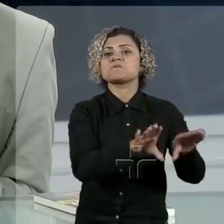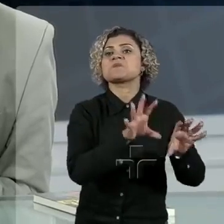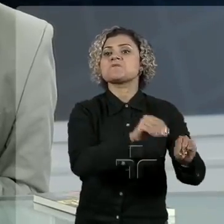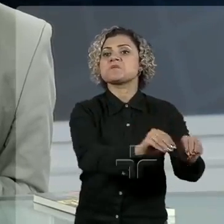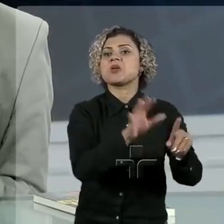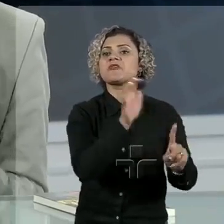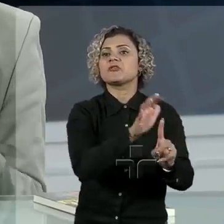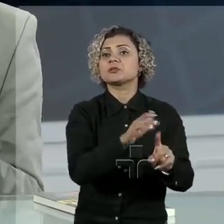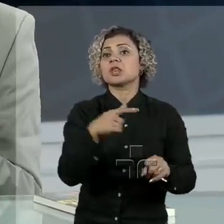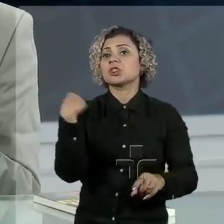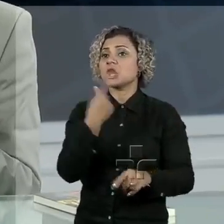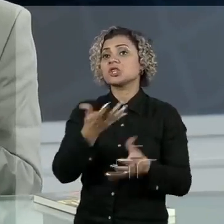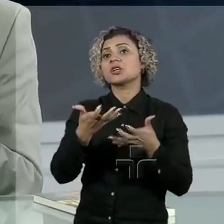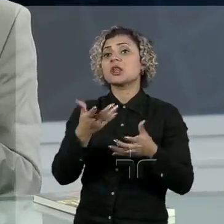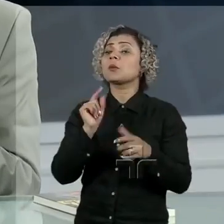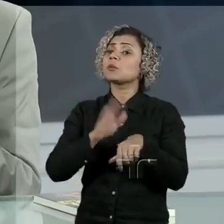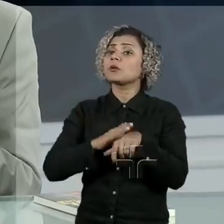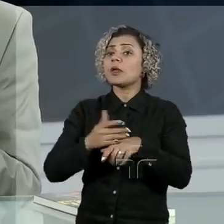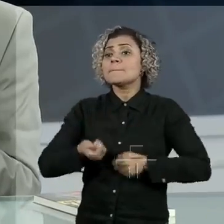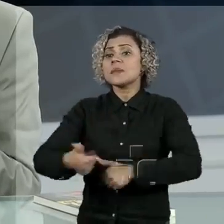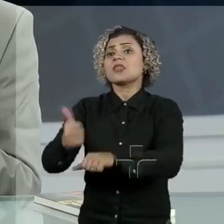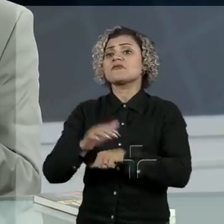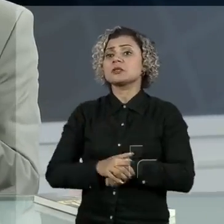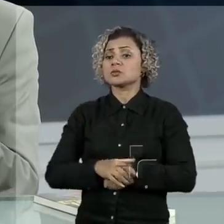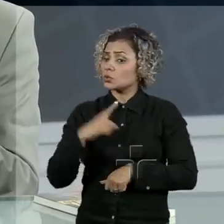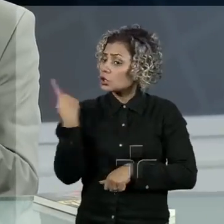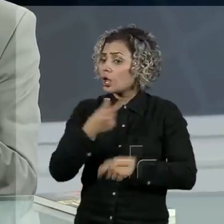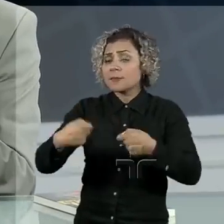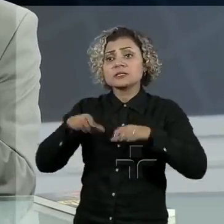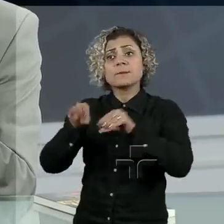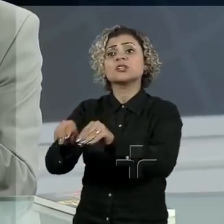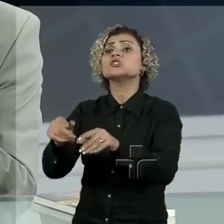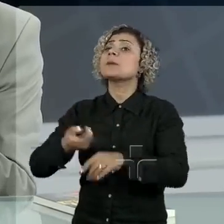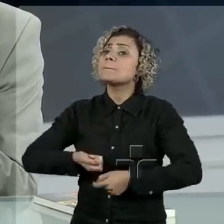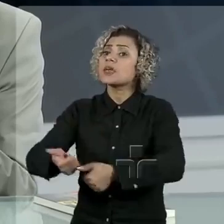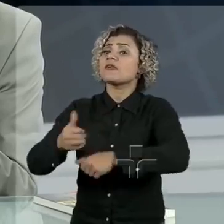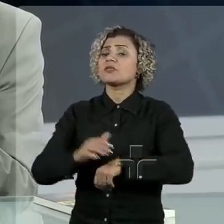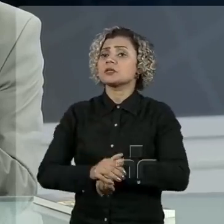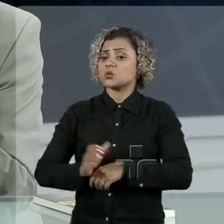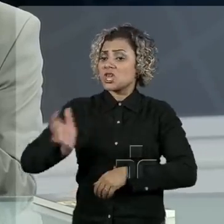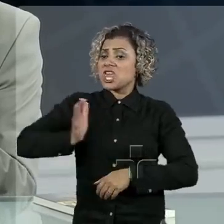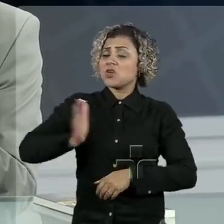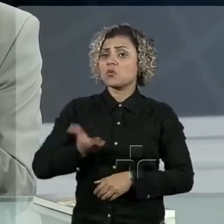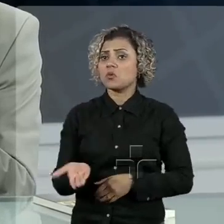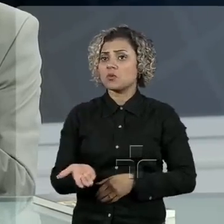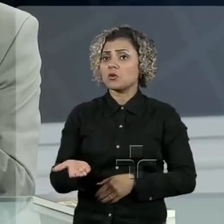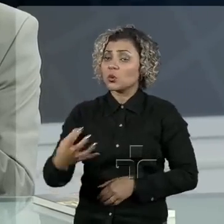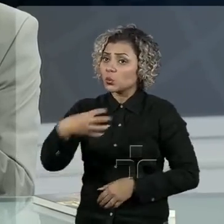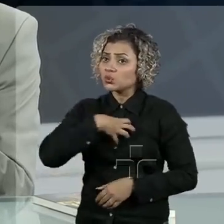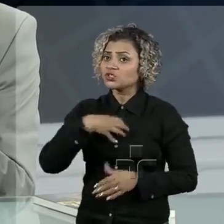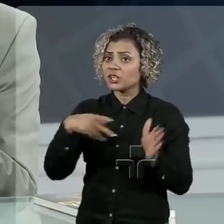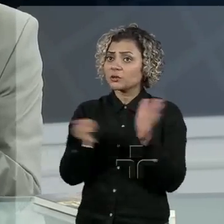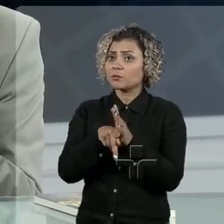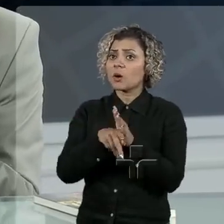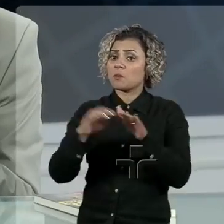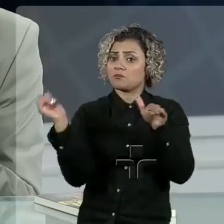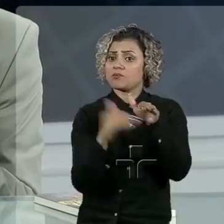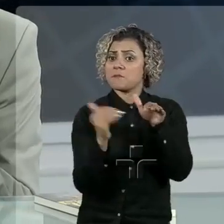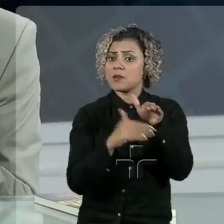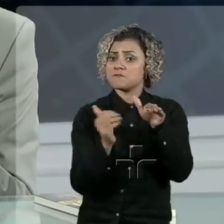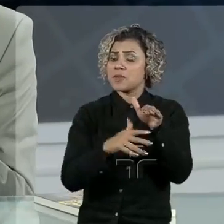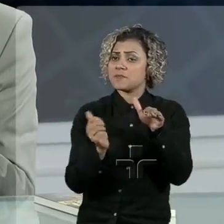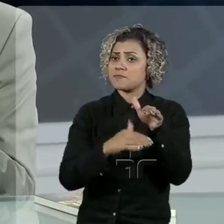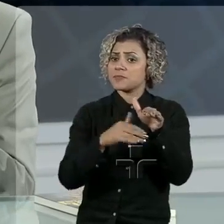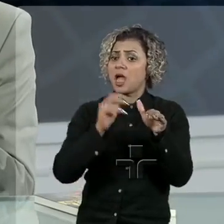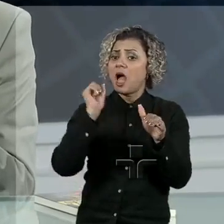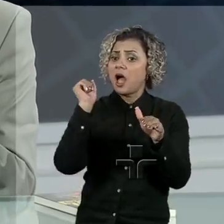queremos mexer com os privilégios. Por exemplo, nós queremos que modifique a forma de arrecadação da Previdência e acabe com